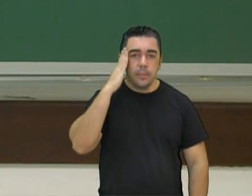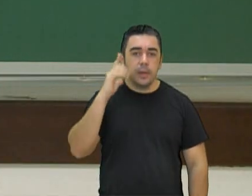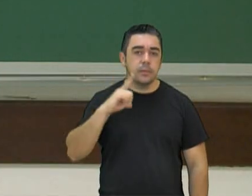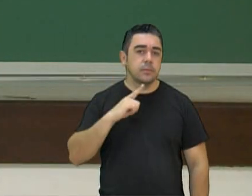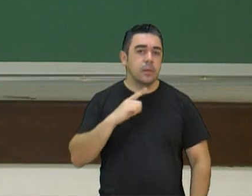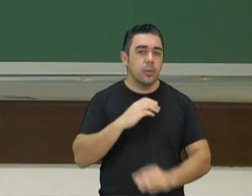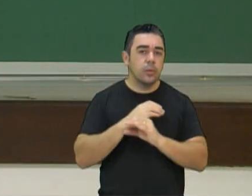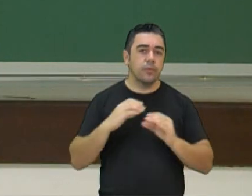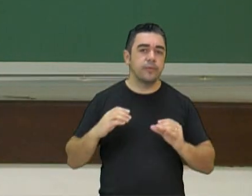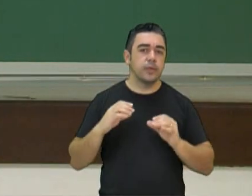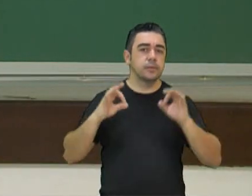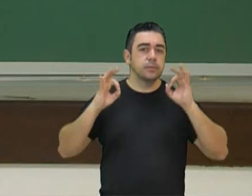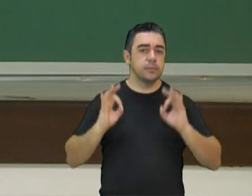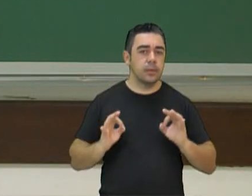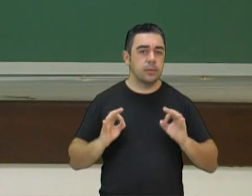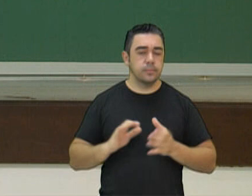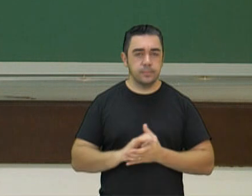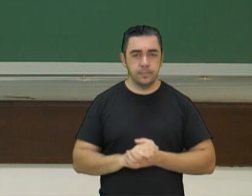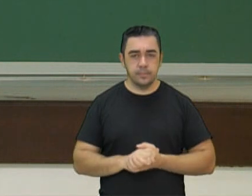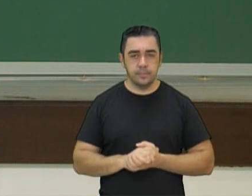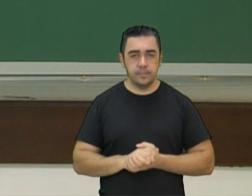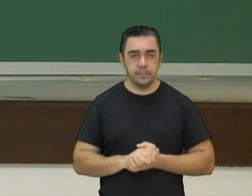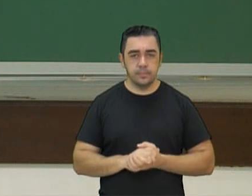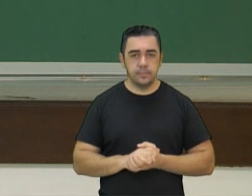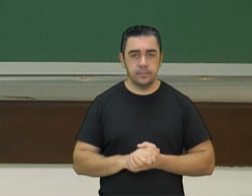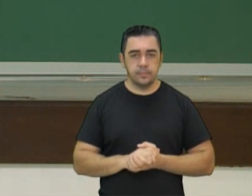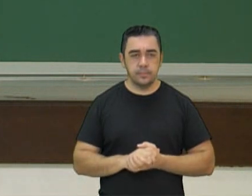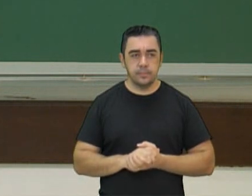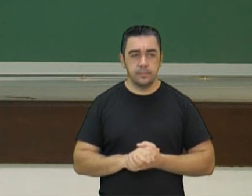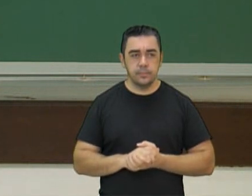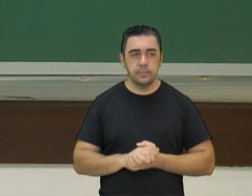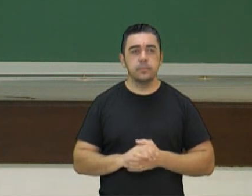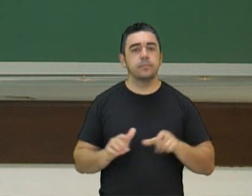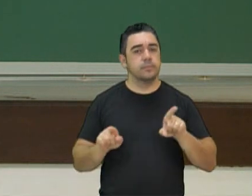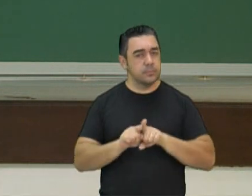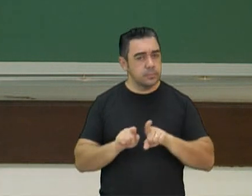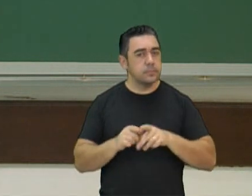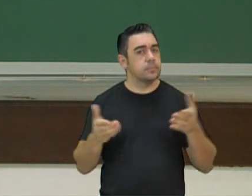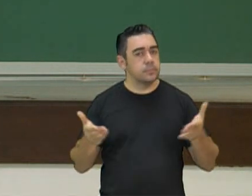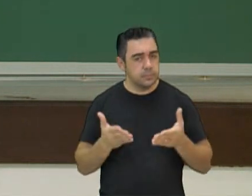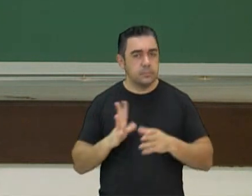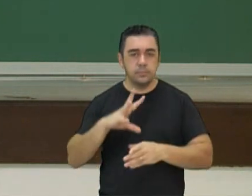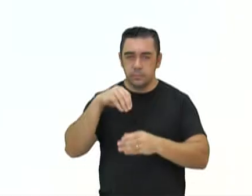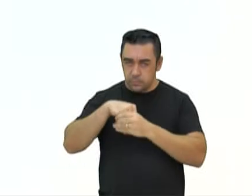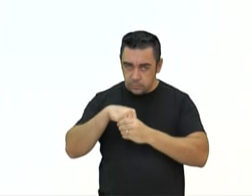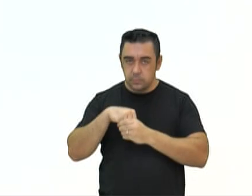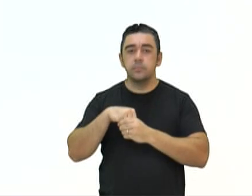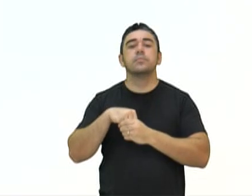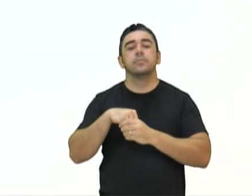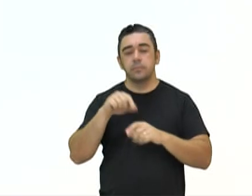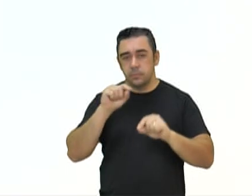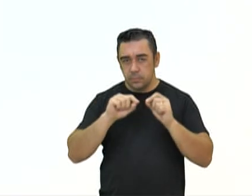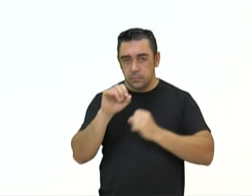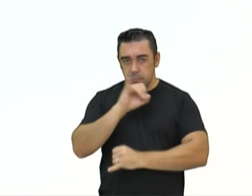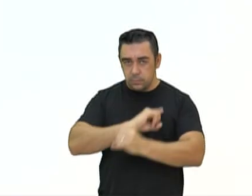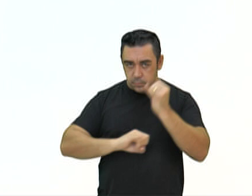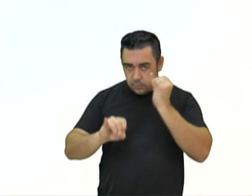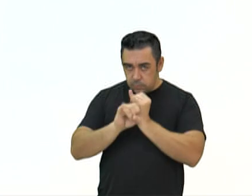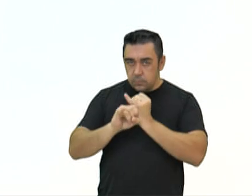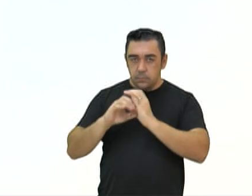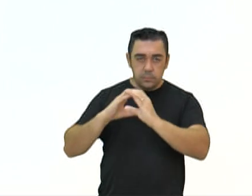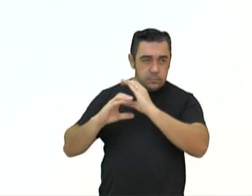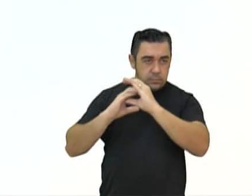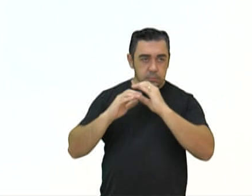é coerente, né? Vamos lá. E não estamos agora mesmo imersos aqui nessa grande rede de meio de comunicação